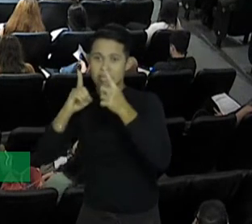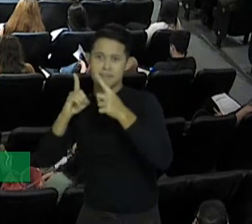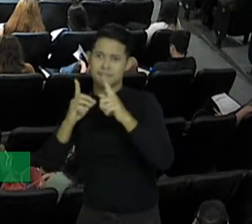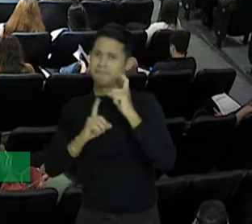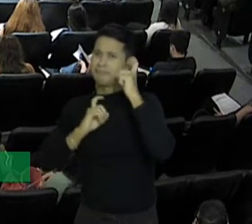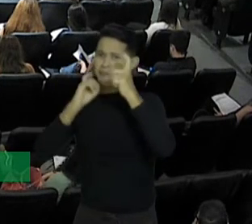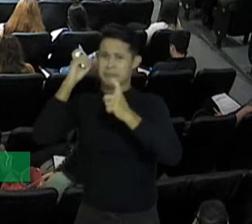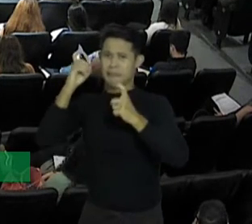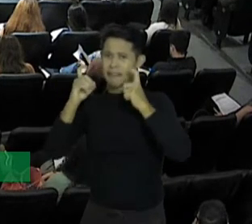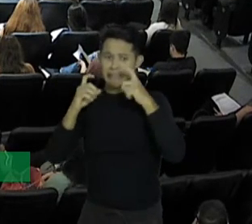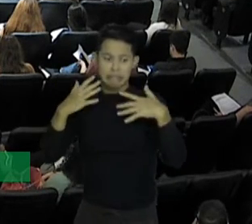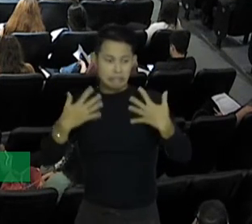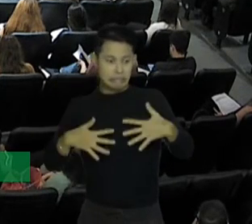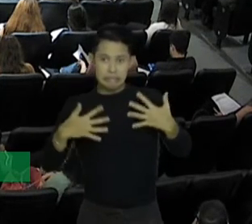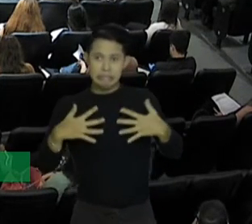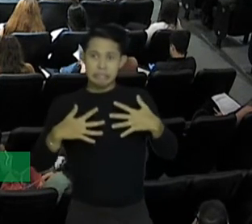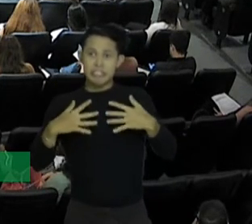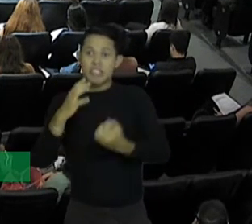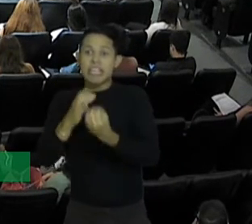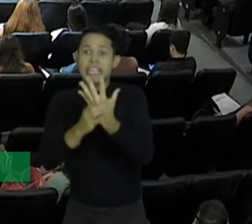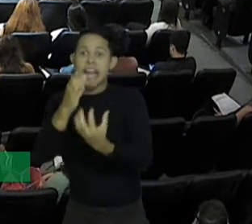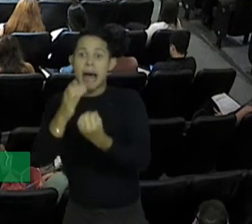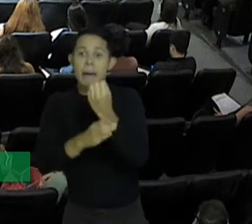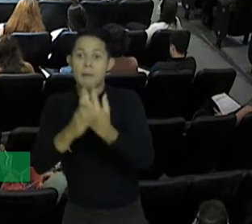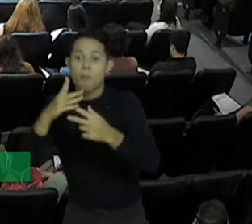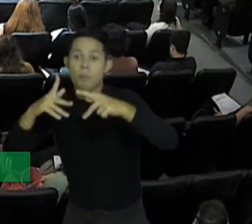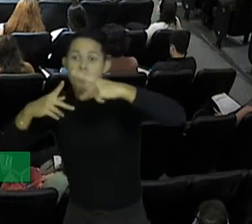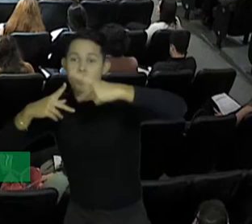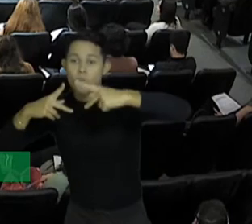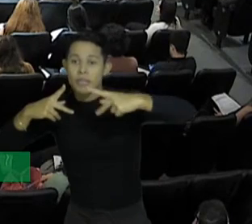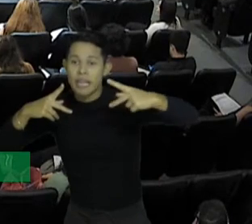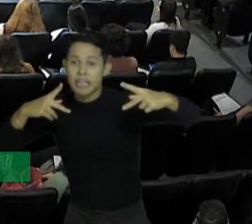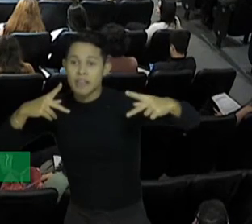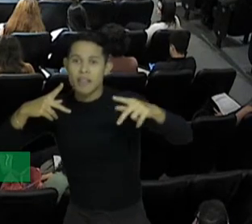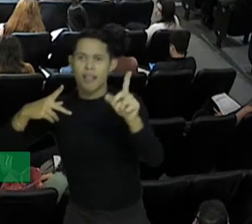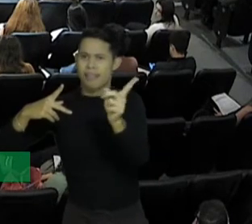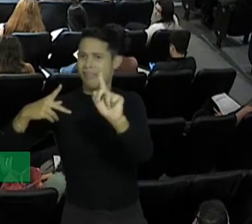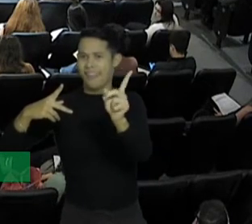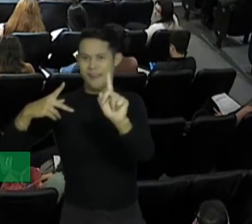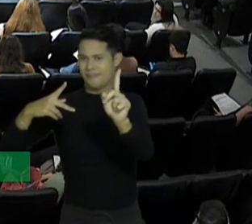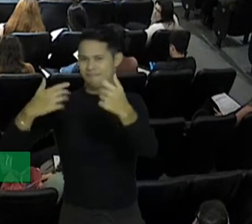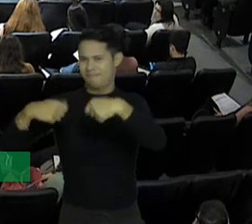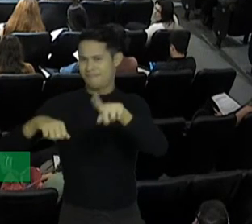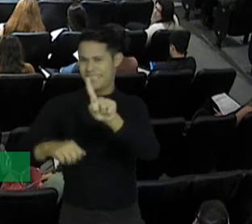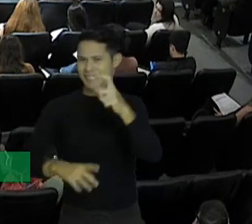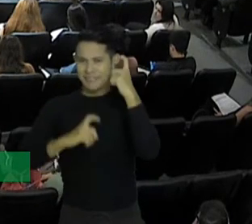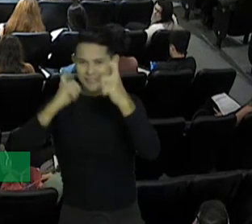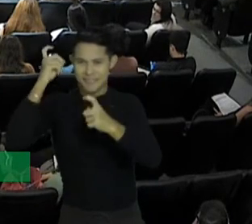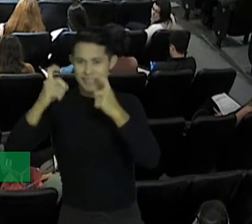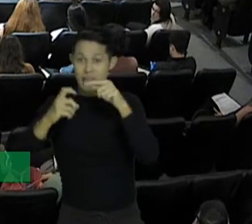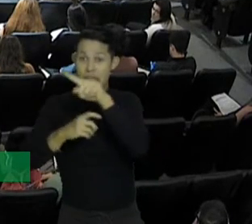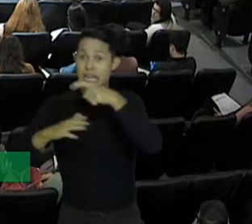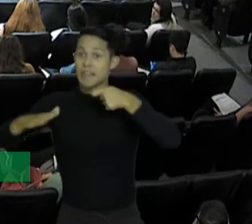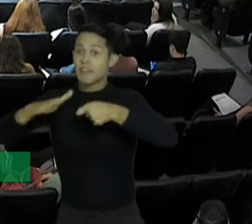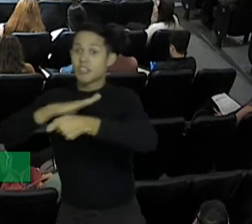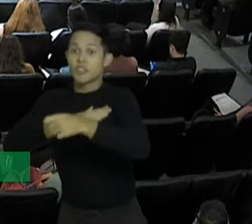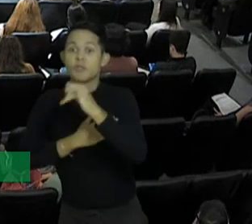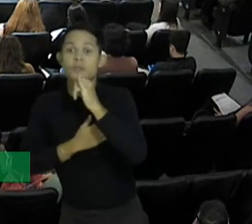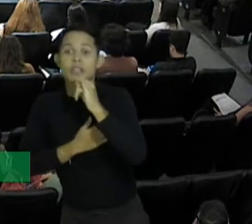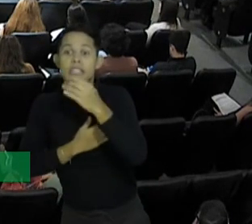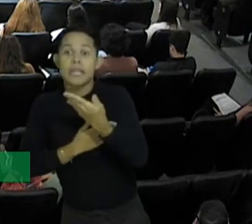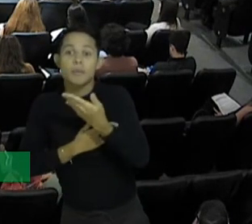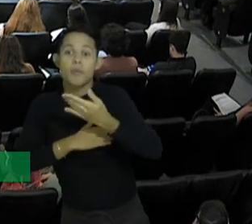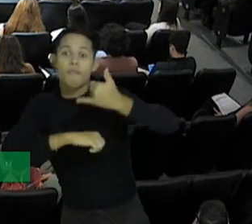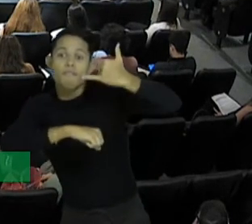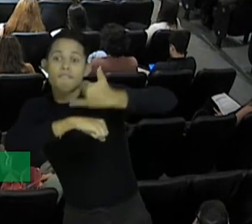produção de proteína o Chile tá investindo naquilo que ele sabe fazer entregar minério cobre insumos